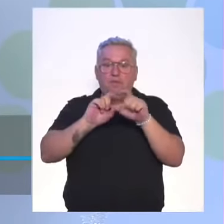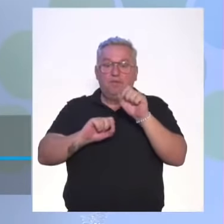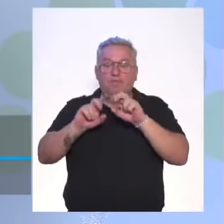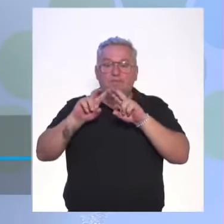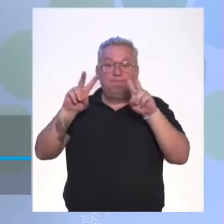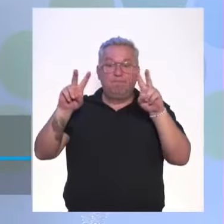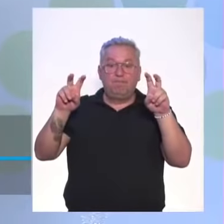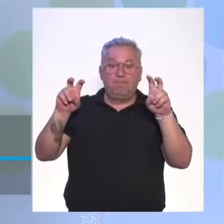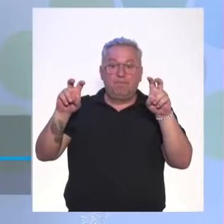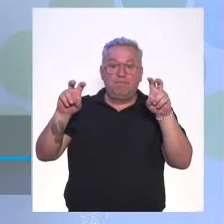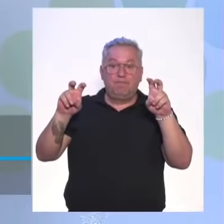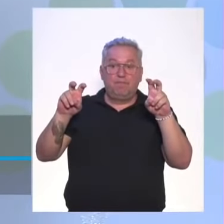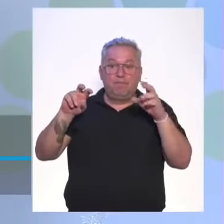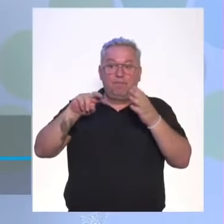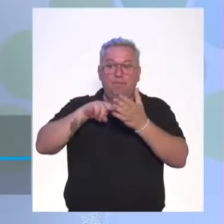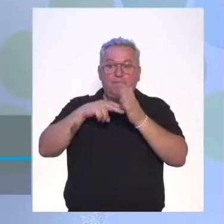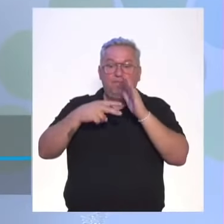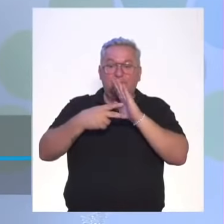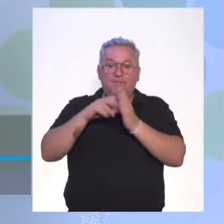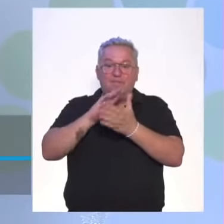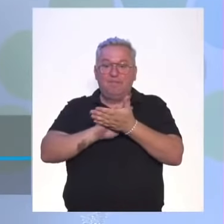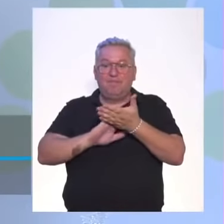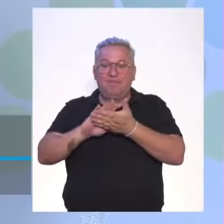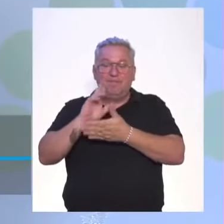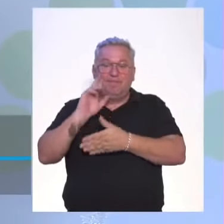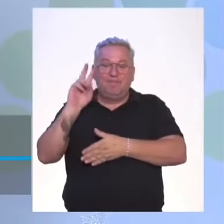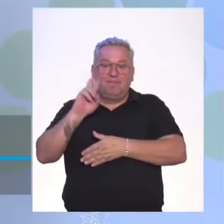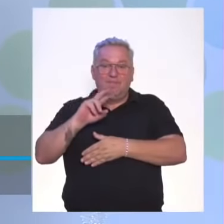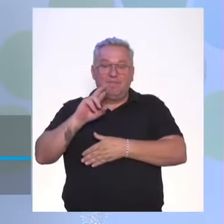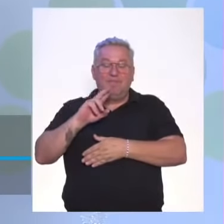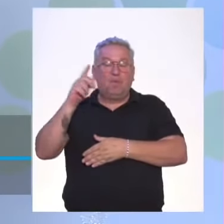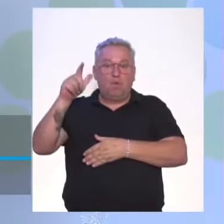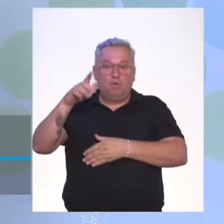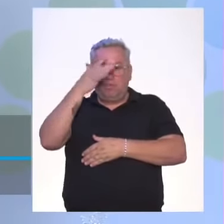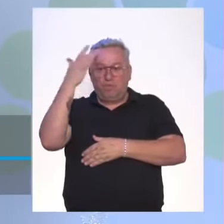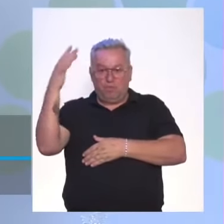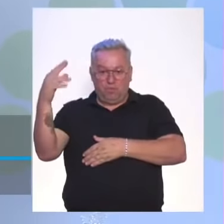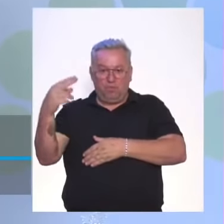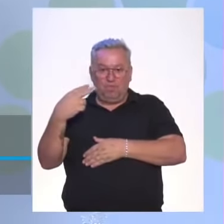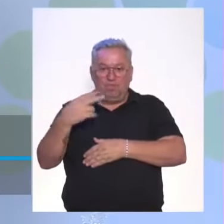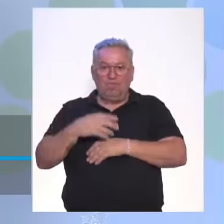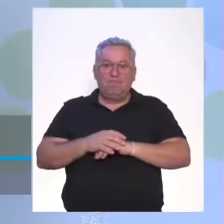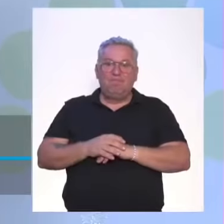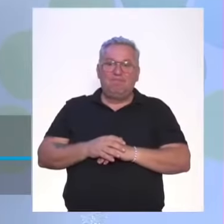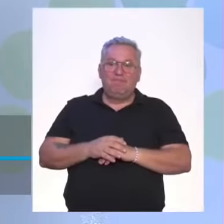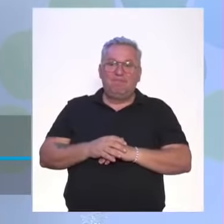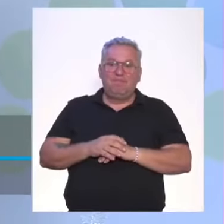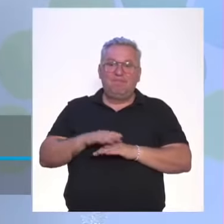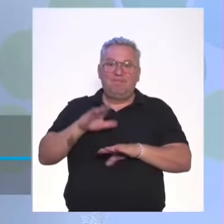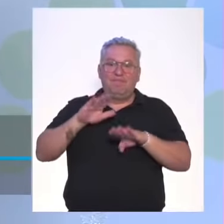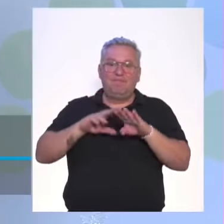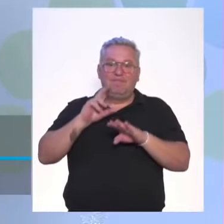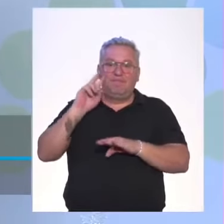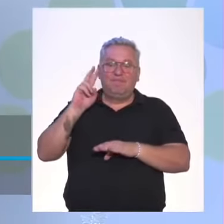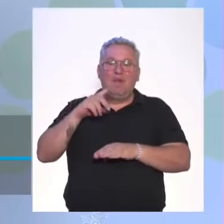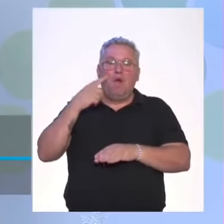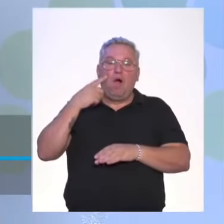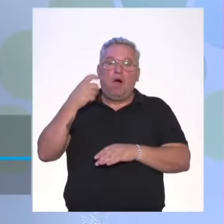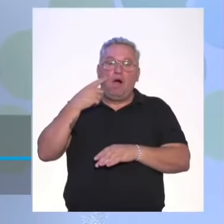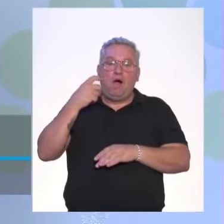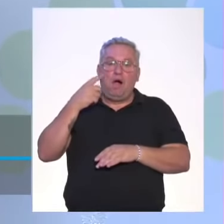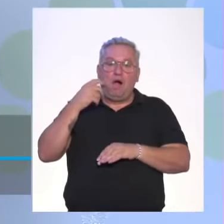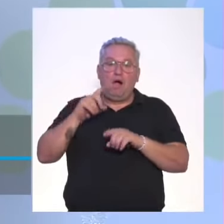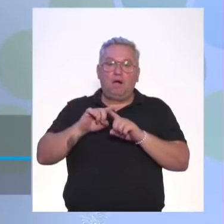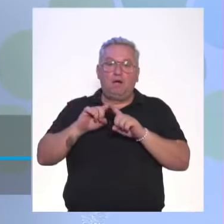entre aspas insignificante aos olhos dos outros é aquela questão Às vezes você recebe uma balinha